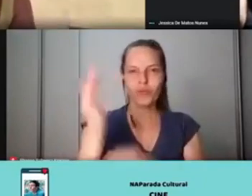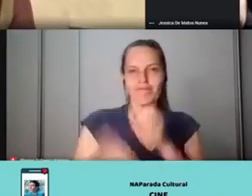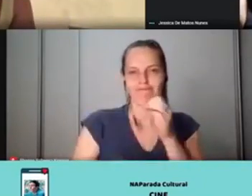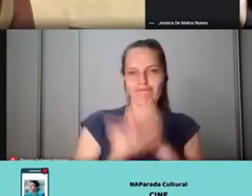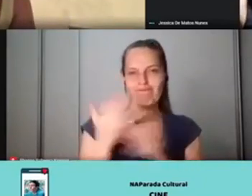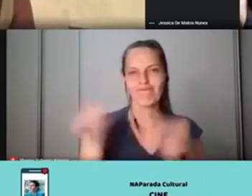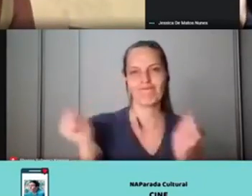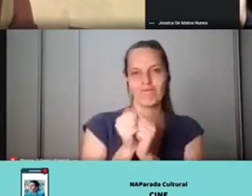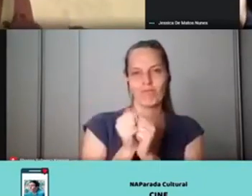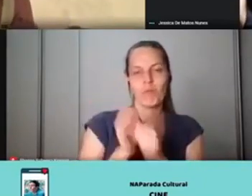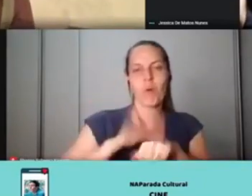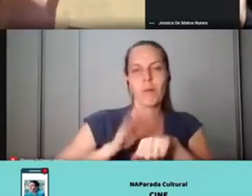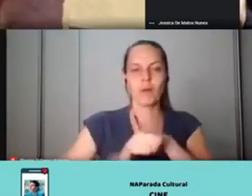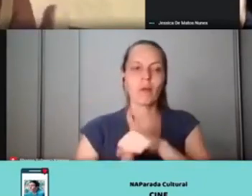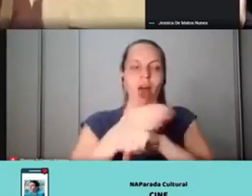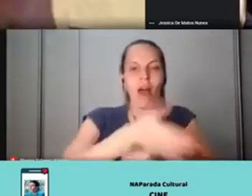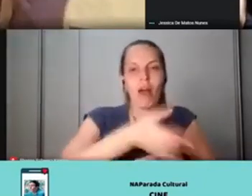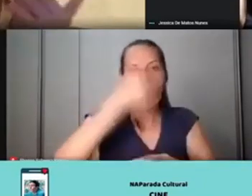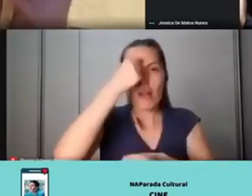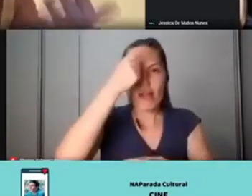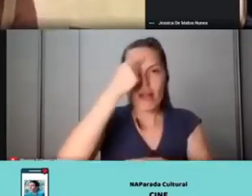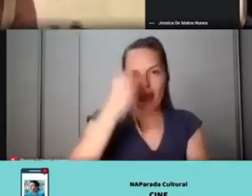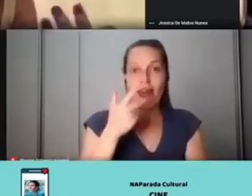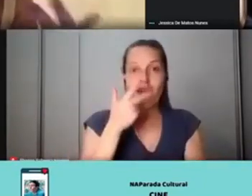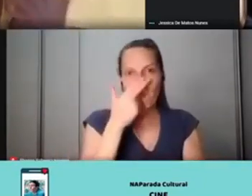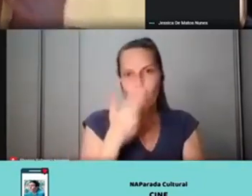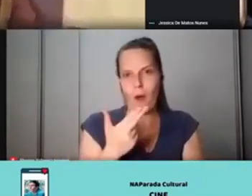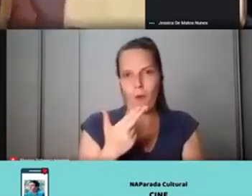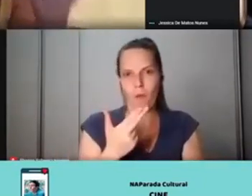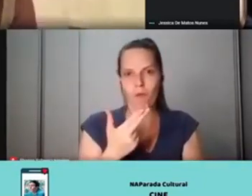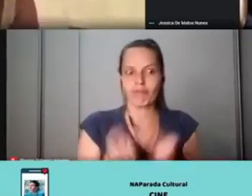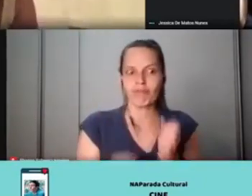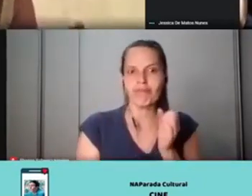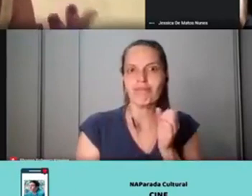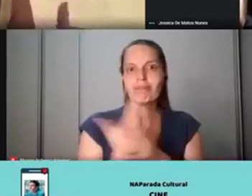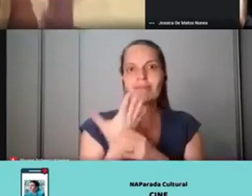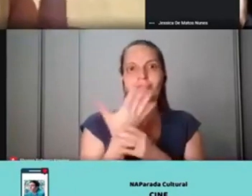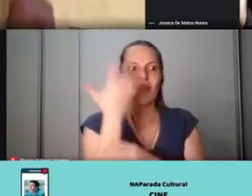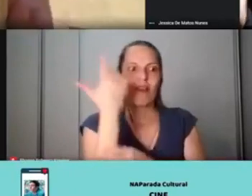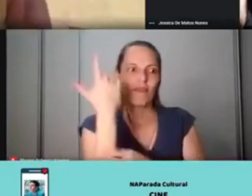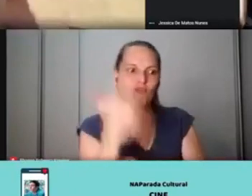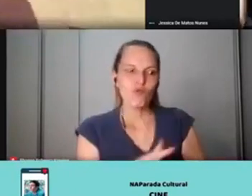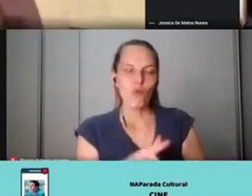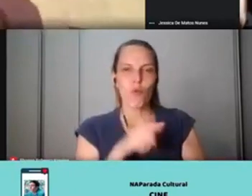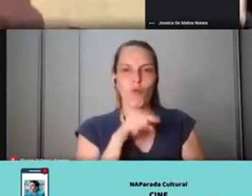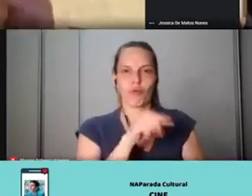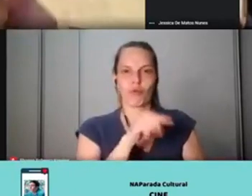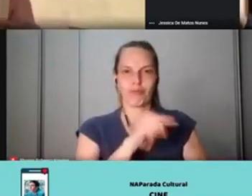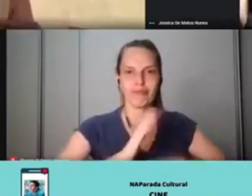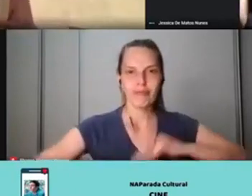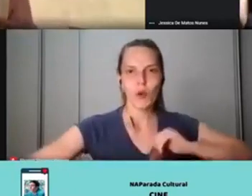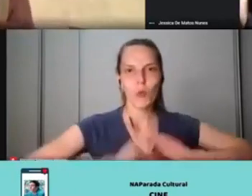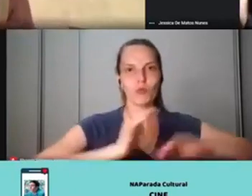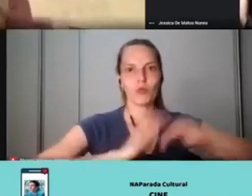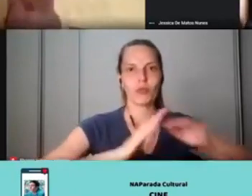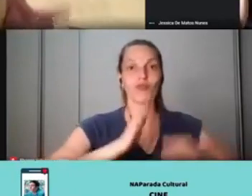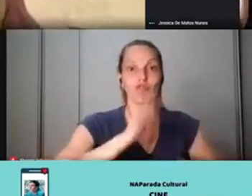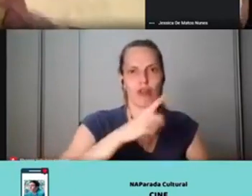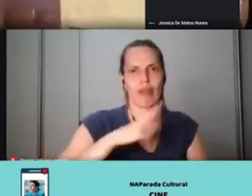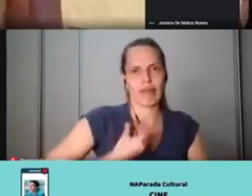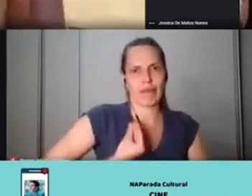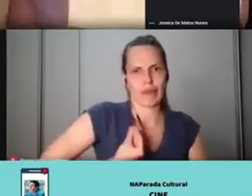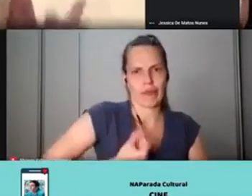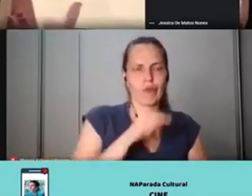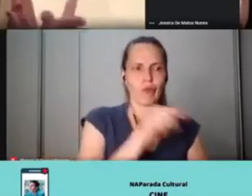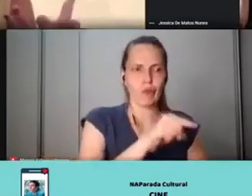isso, né? Vamos ter que construir de novo. Vamos ter que construir em cima do que já existe, né? Mas